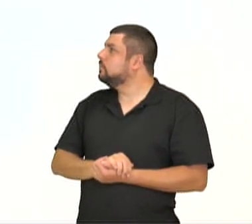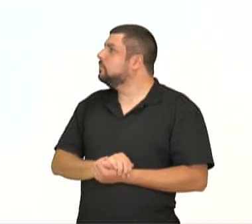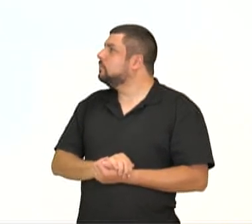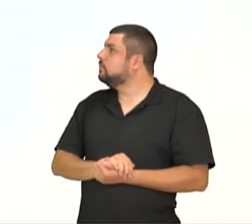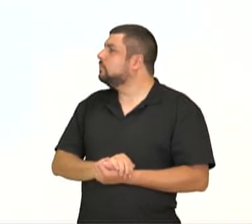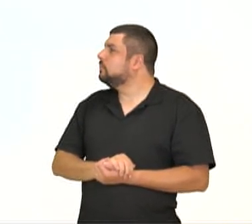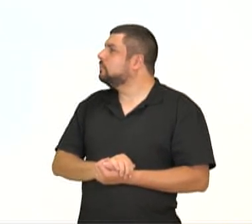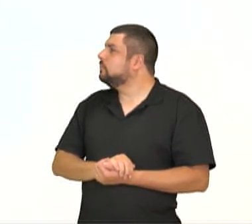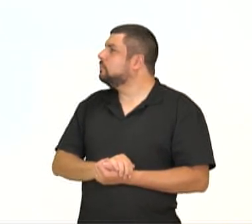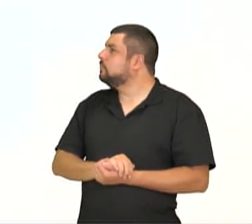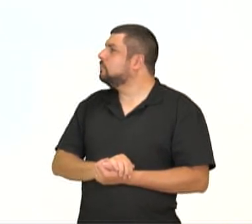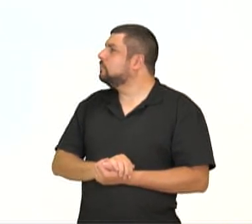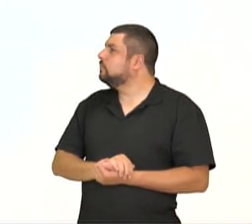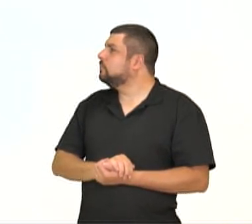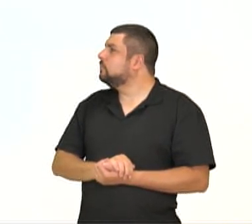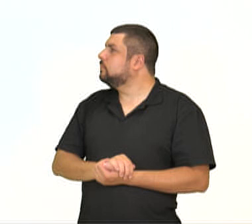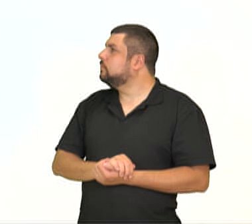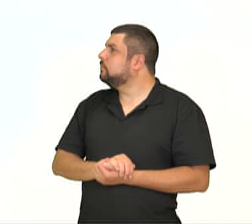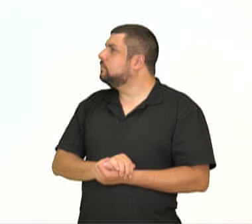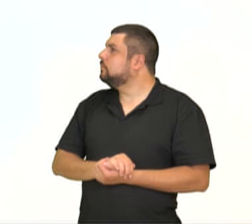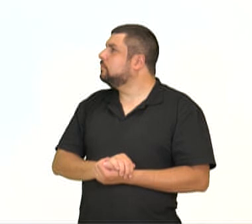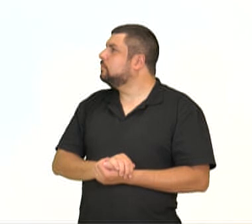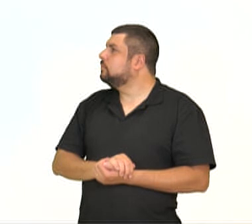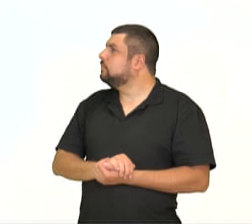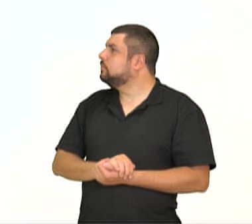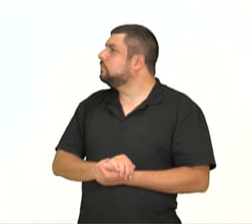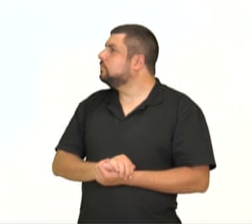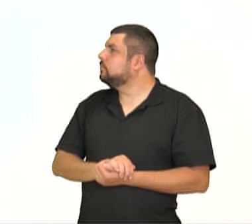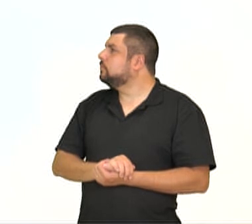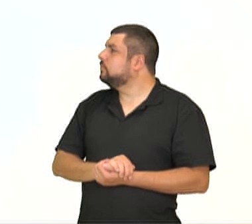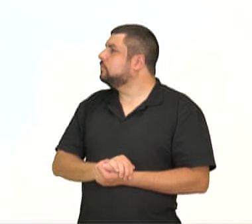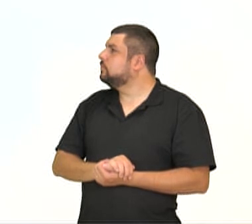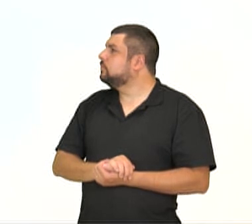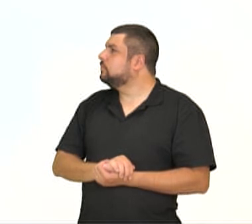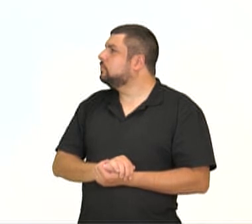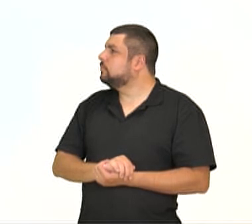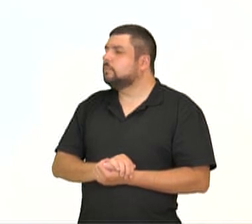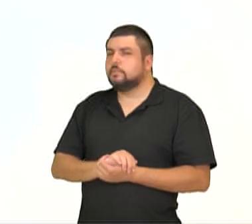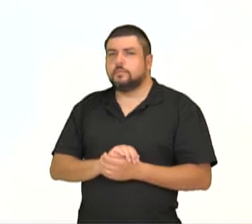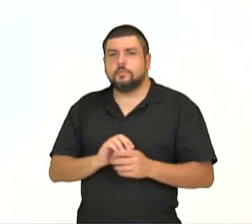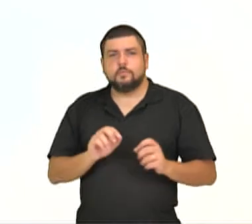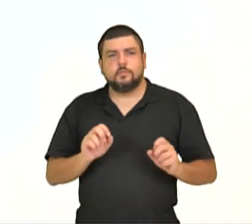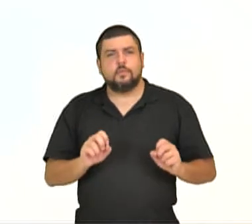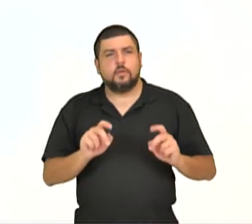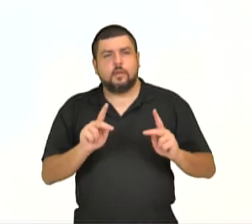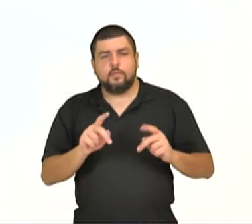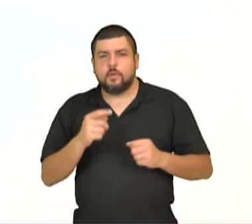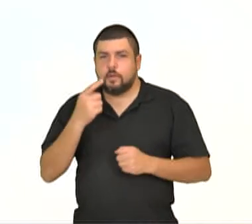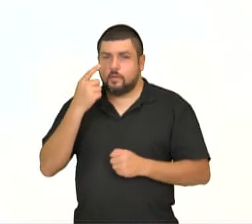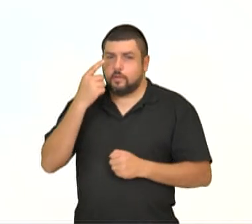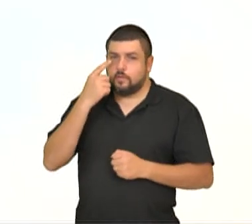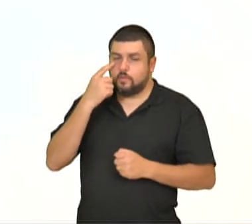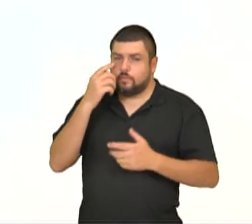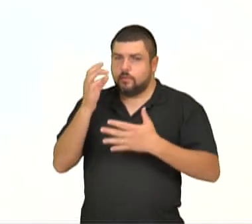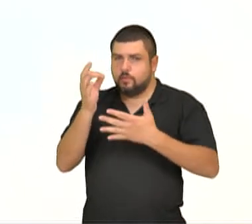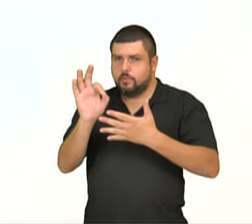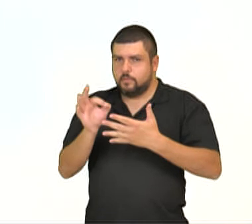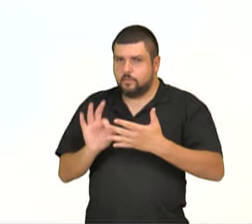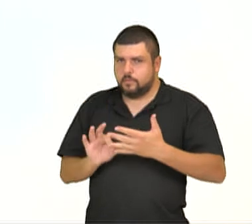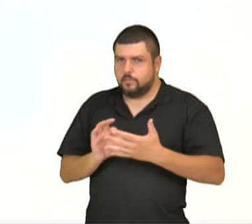Conjugue usted los verbos en pretérito simple. Certo, chicos? Entonces,